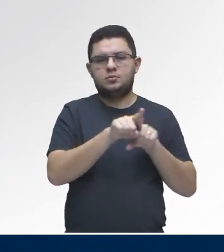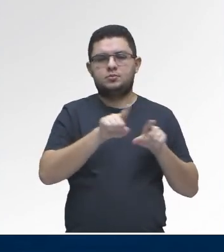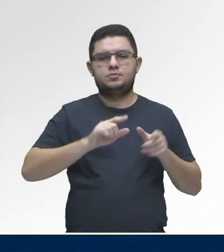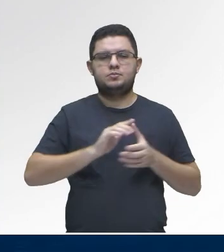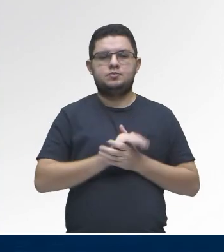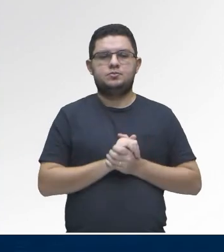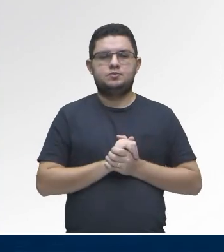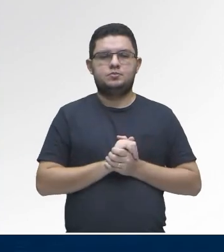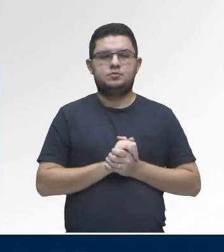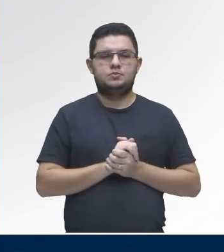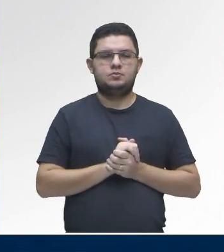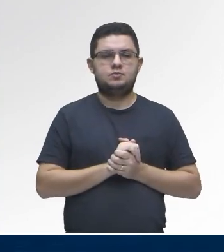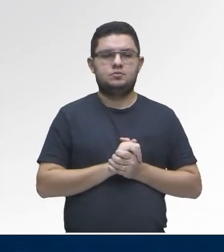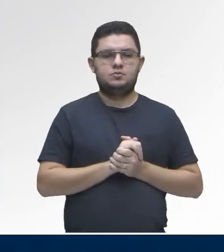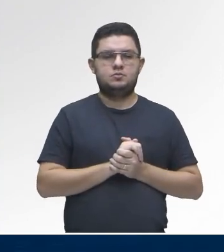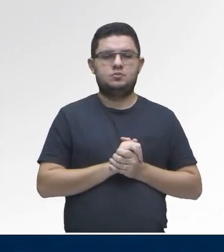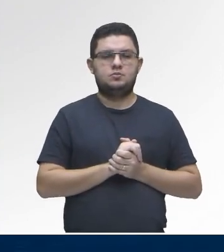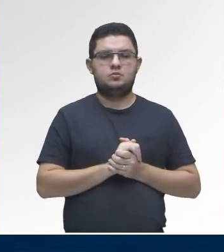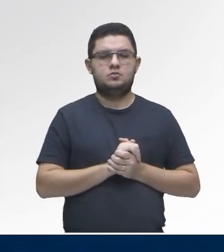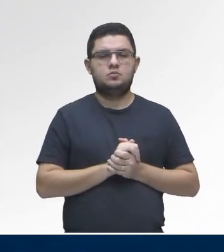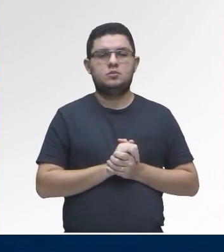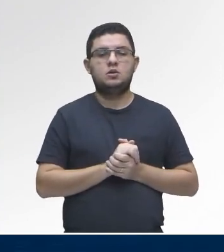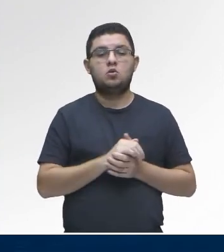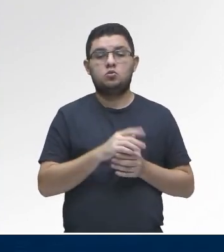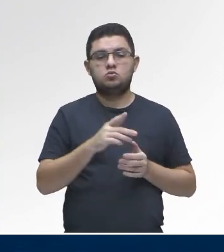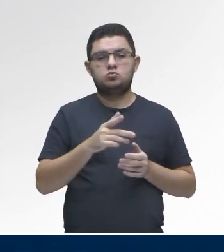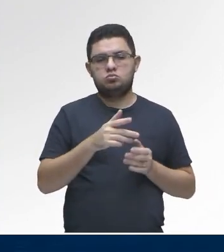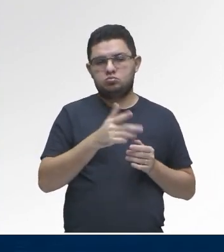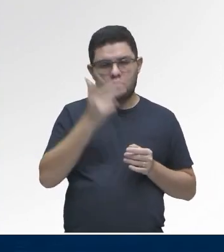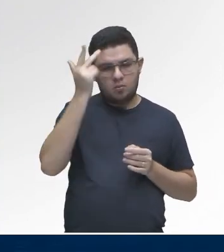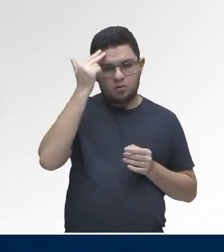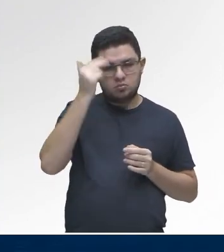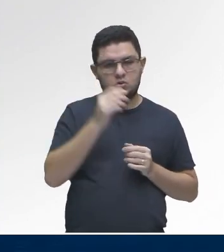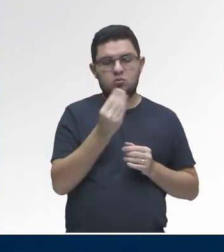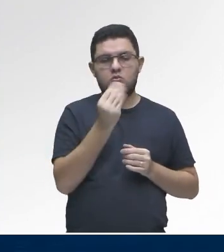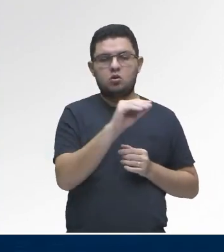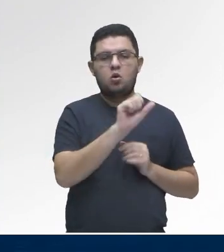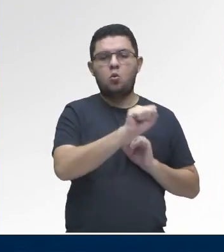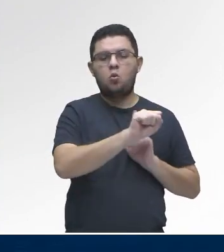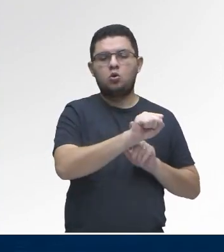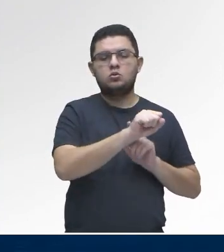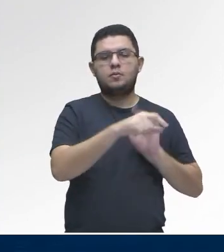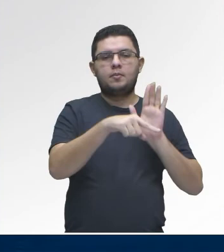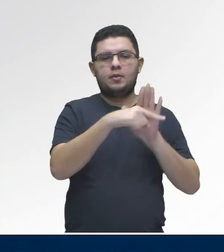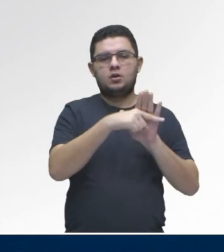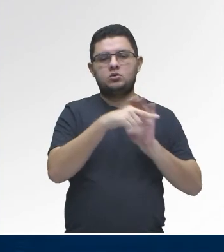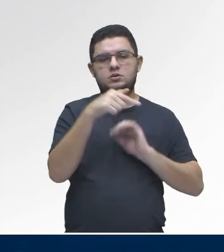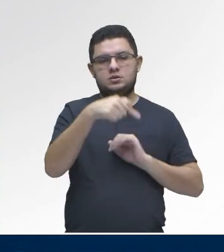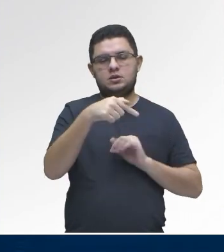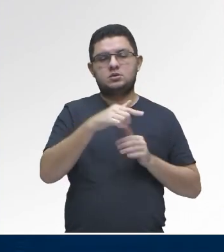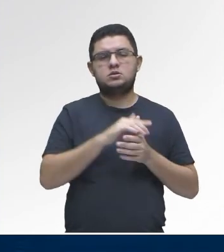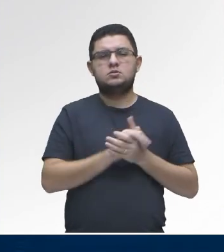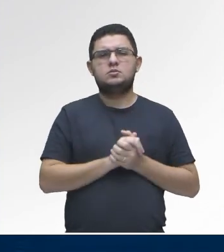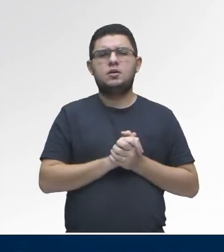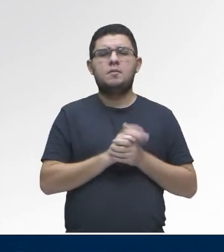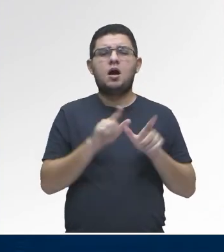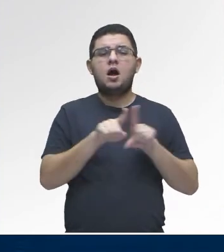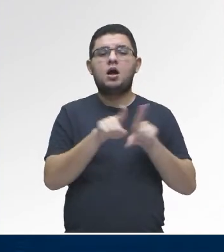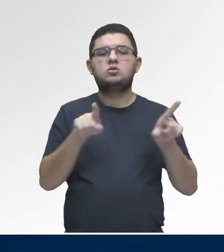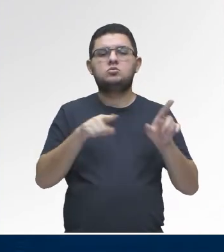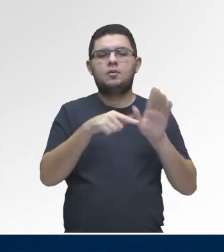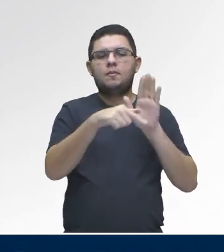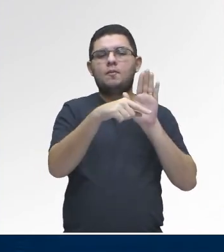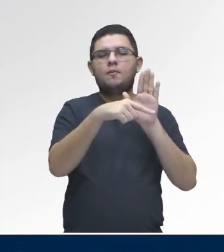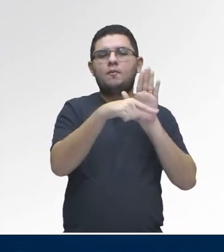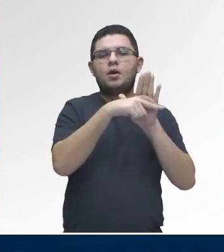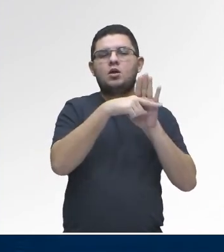mesma forma, a gente vai colocar aqui 8 e o menos 7. Só que o menos 7 também mudou